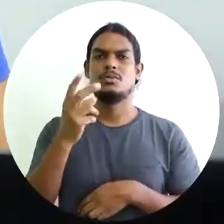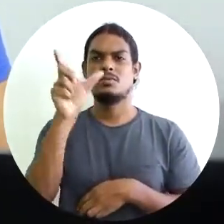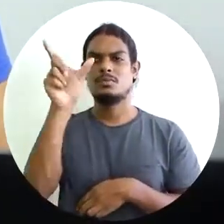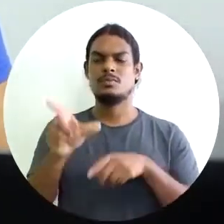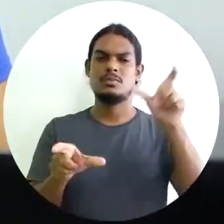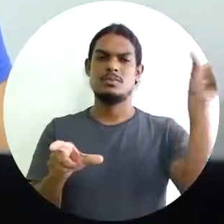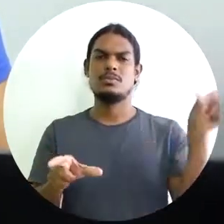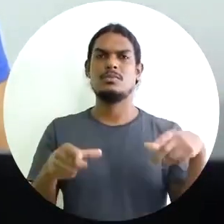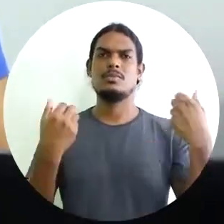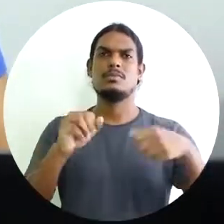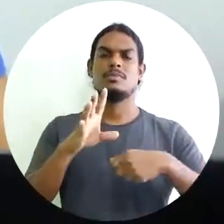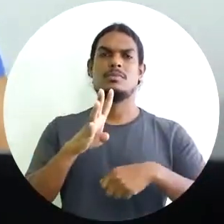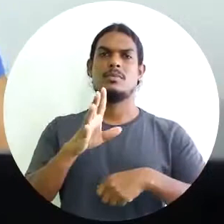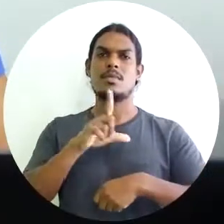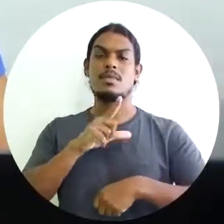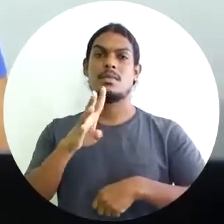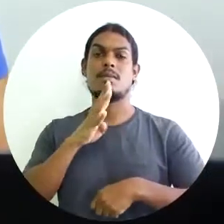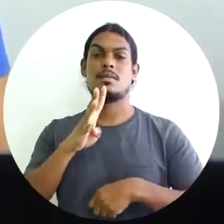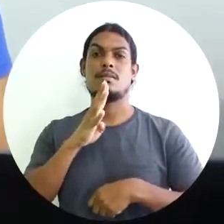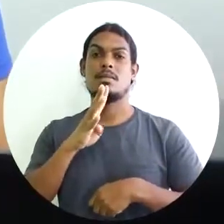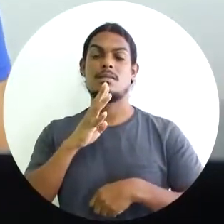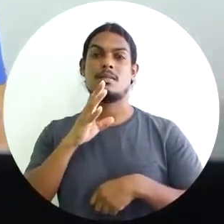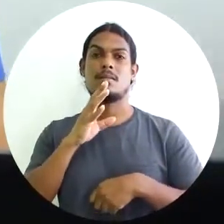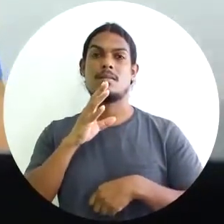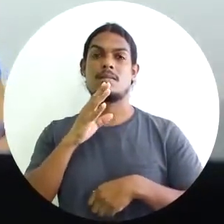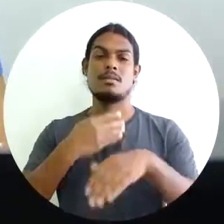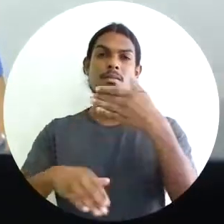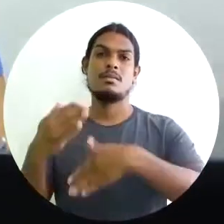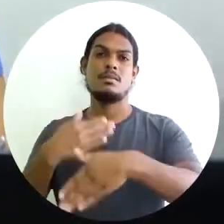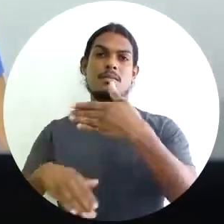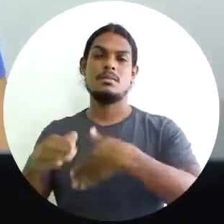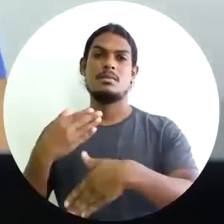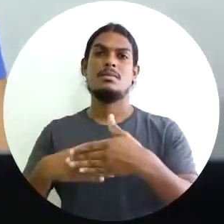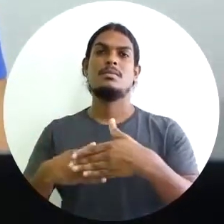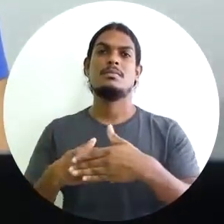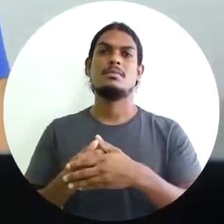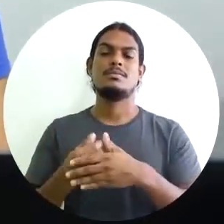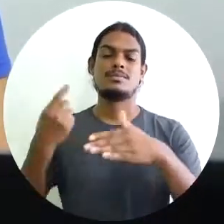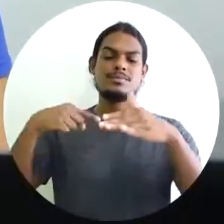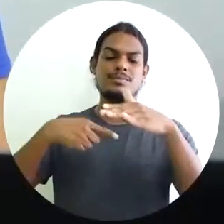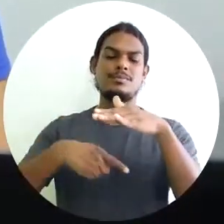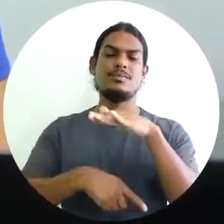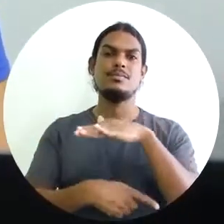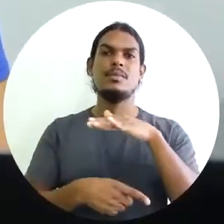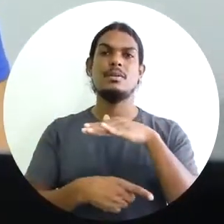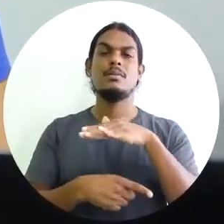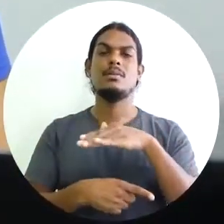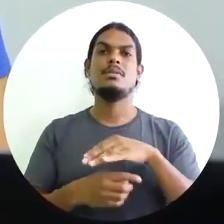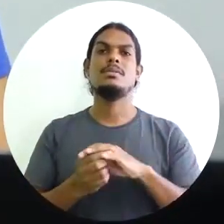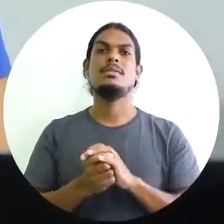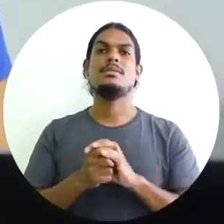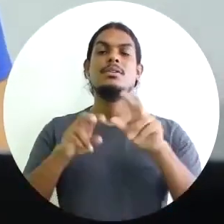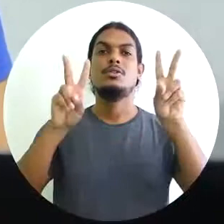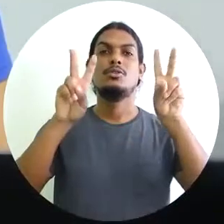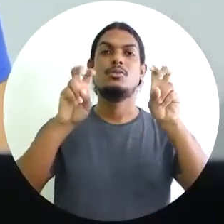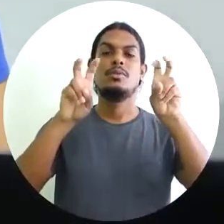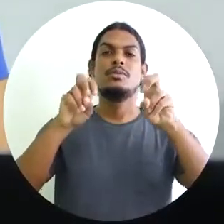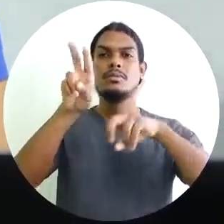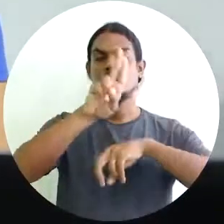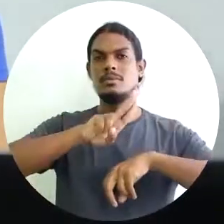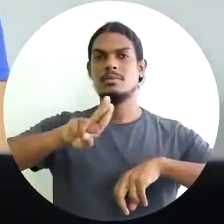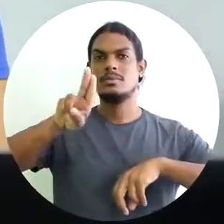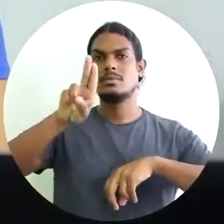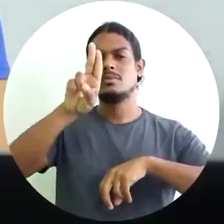um conhecimento partilhado grande e um conhecimento prévio das duas partes para que o conceito do que se diga através da língua,